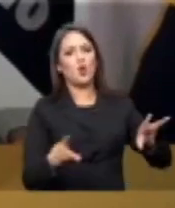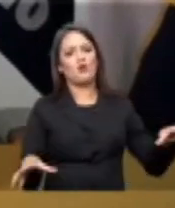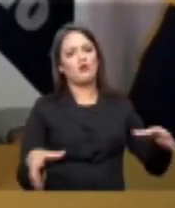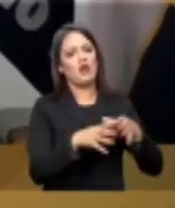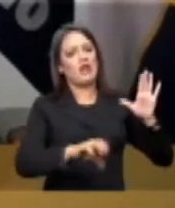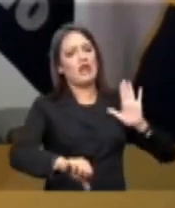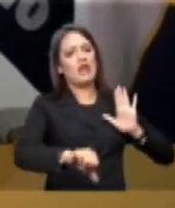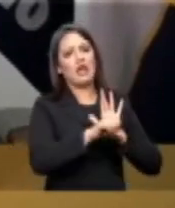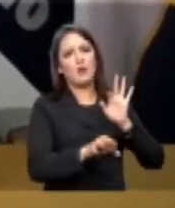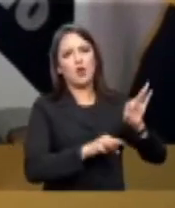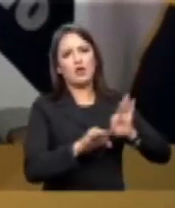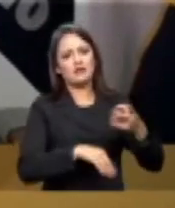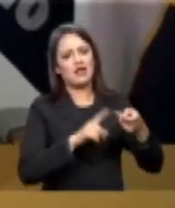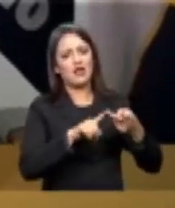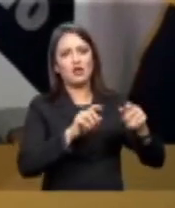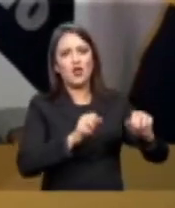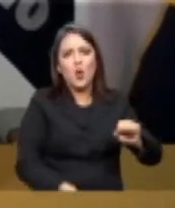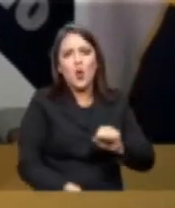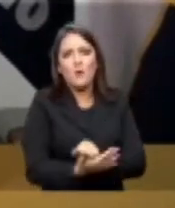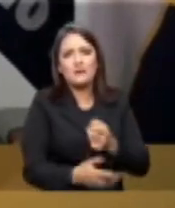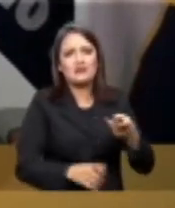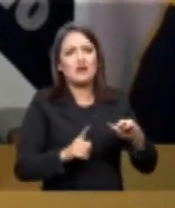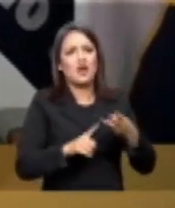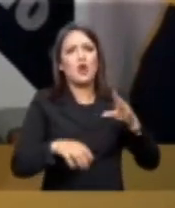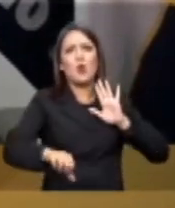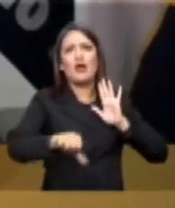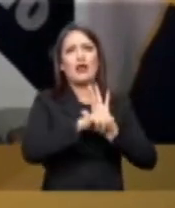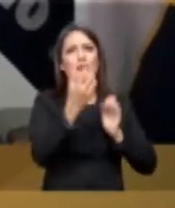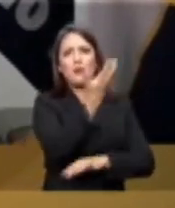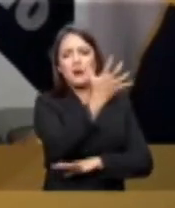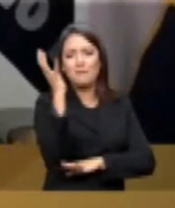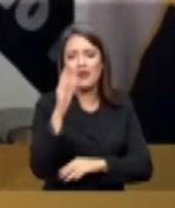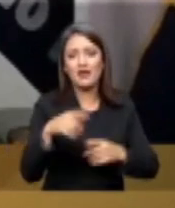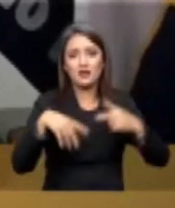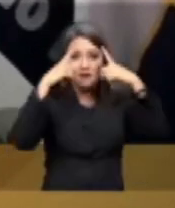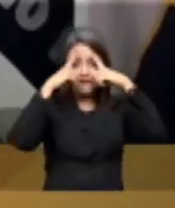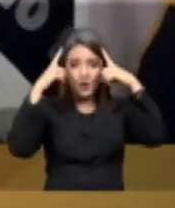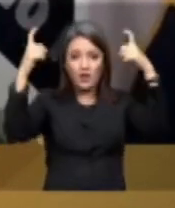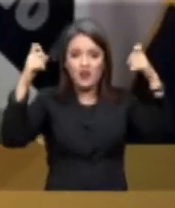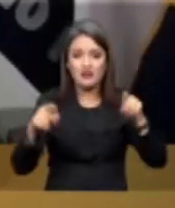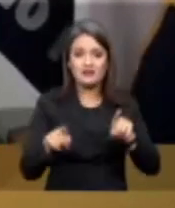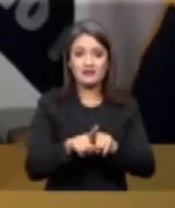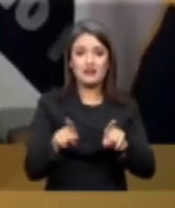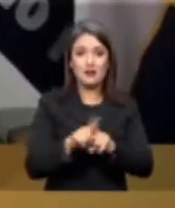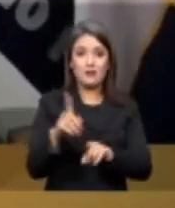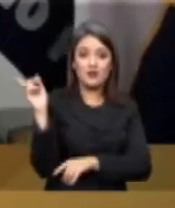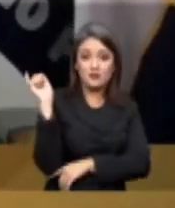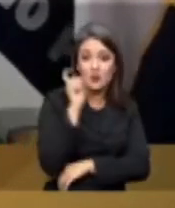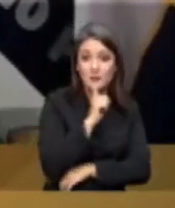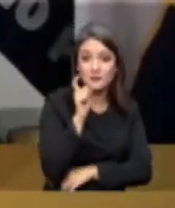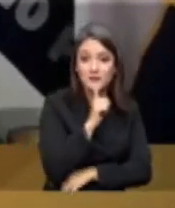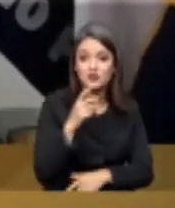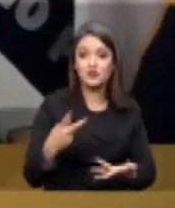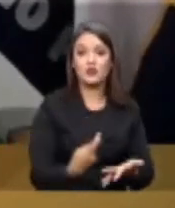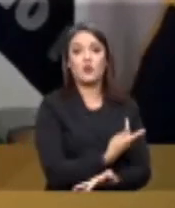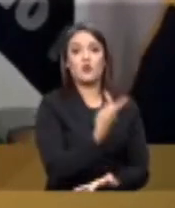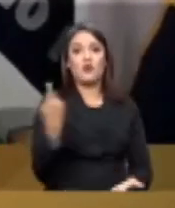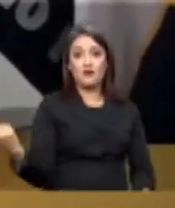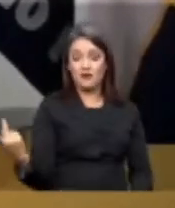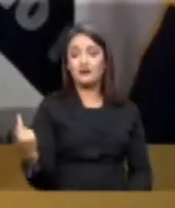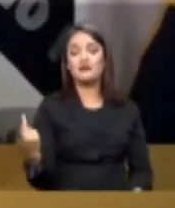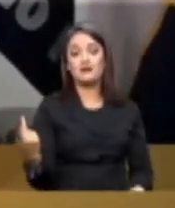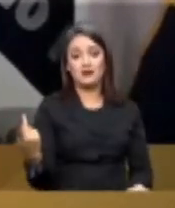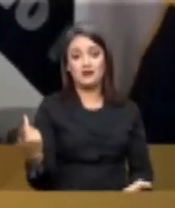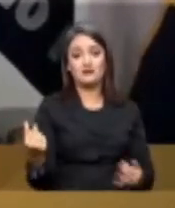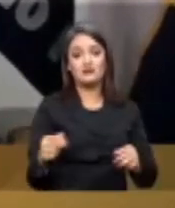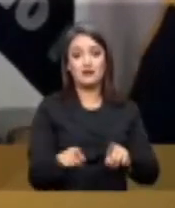a corrupção, os delitos ambientais, a violência, bem como a mentira que se revela danosa aos valores